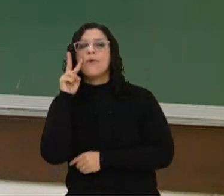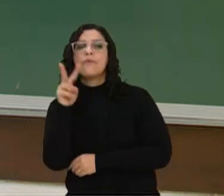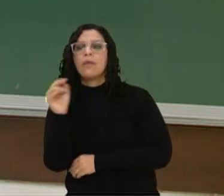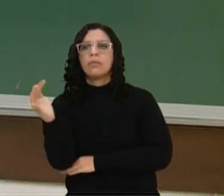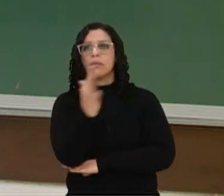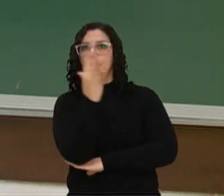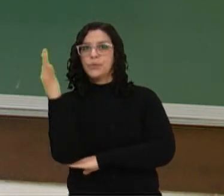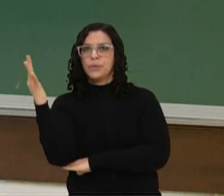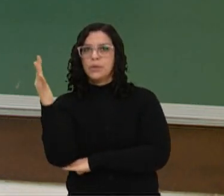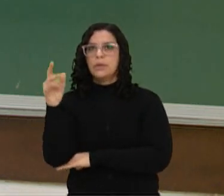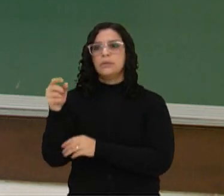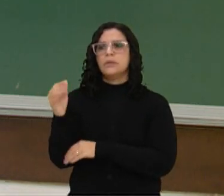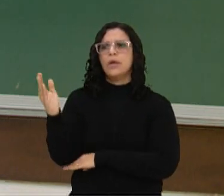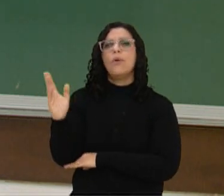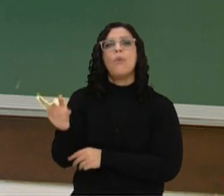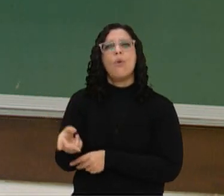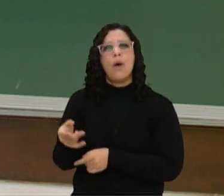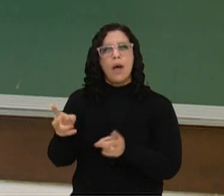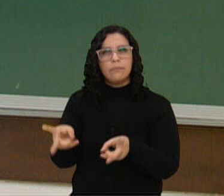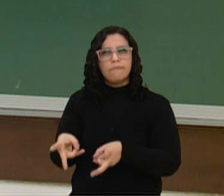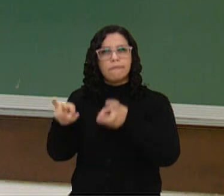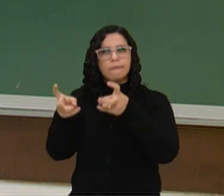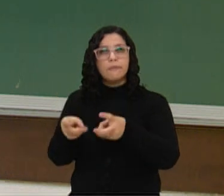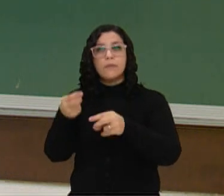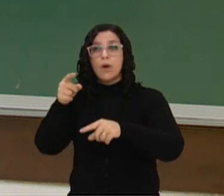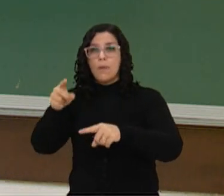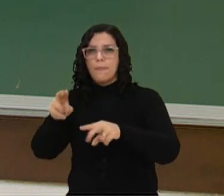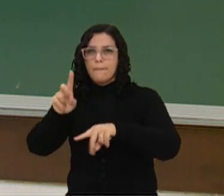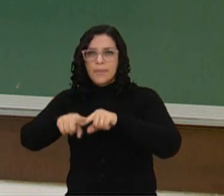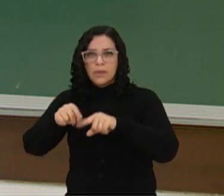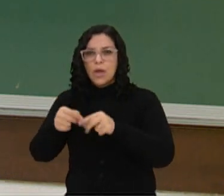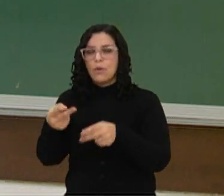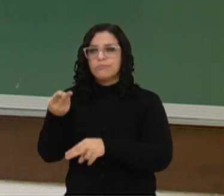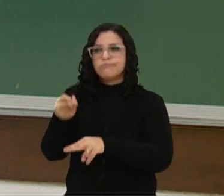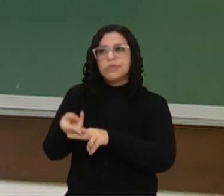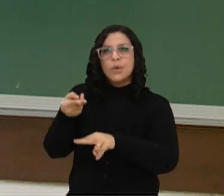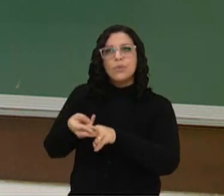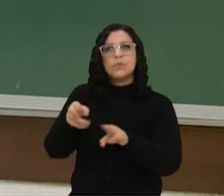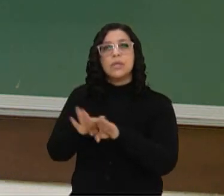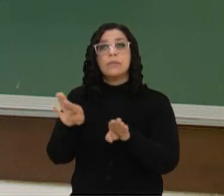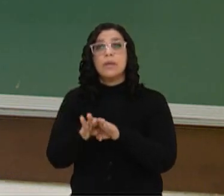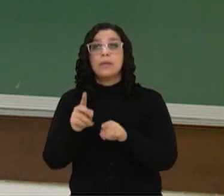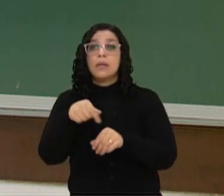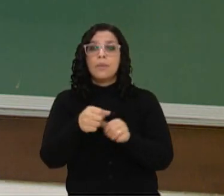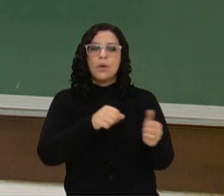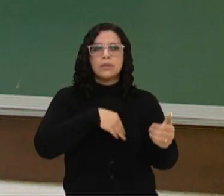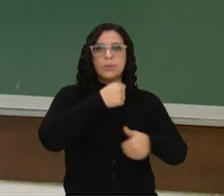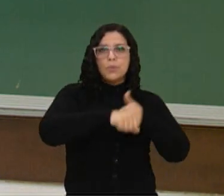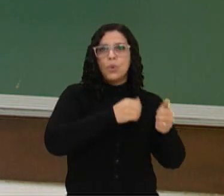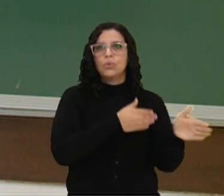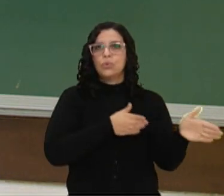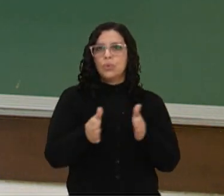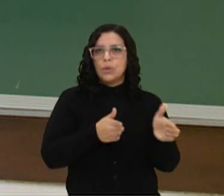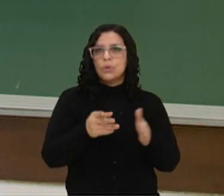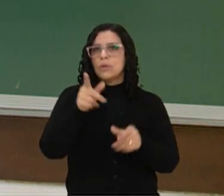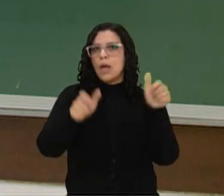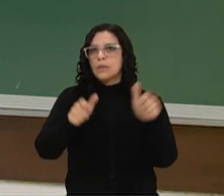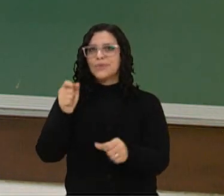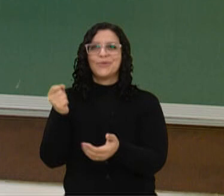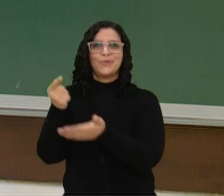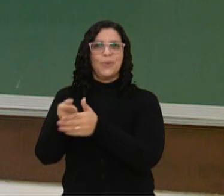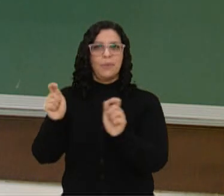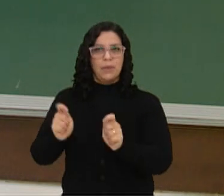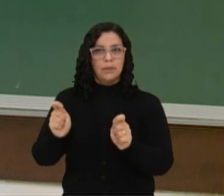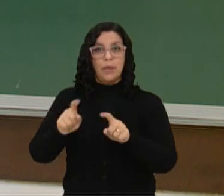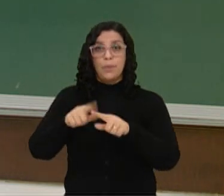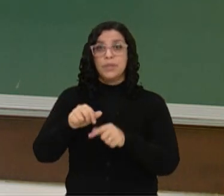da natureza e vai transformar isso em coisas para serem consumidas pelas pessoas. Então, eu uso a palavra extrativismo.